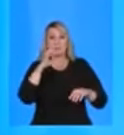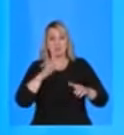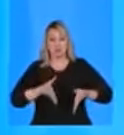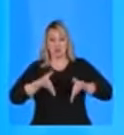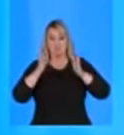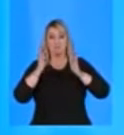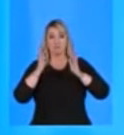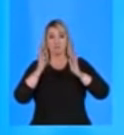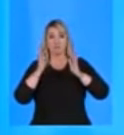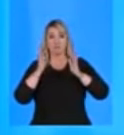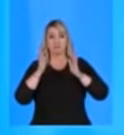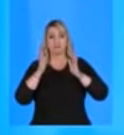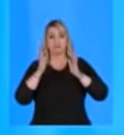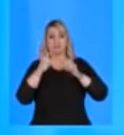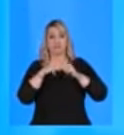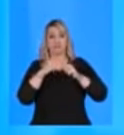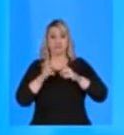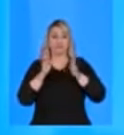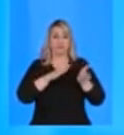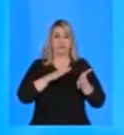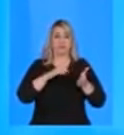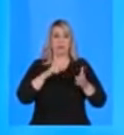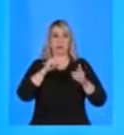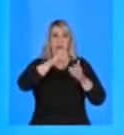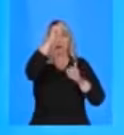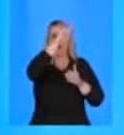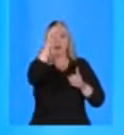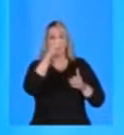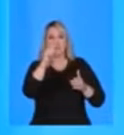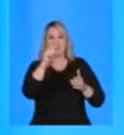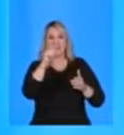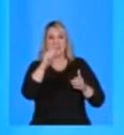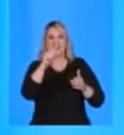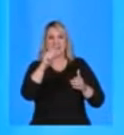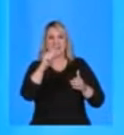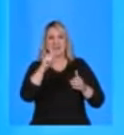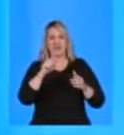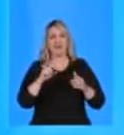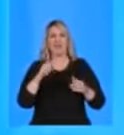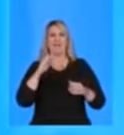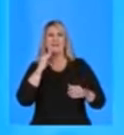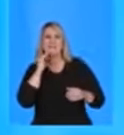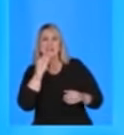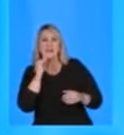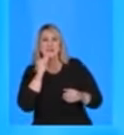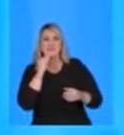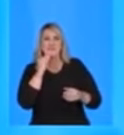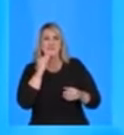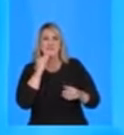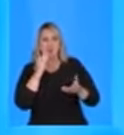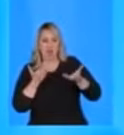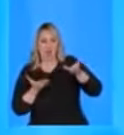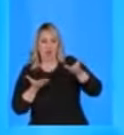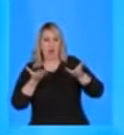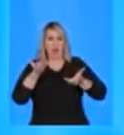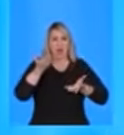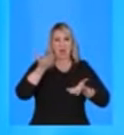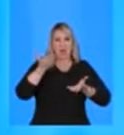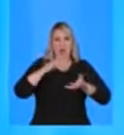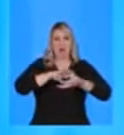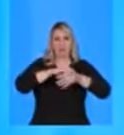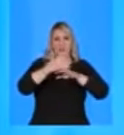tomba é quando não é fissuras e trincas são rachaduras enormes são recalques diferenciais